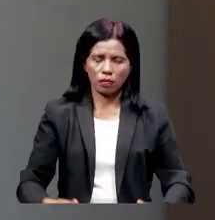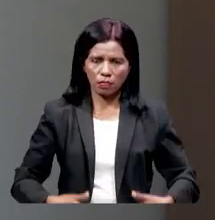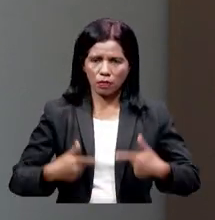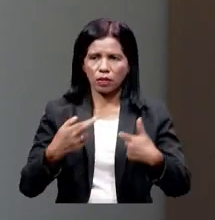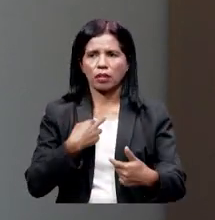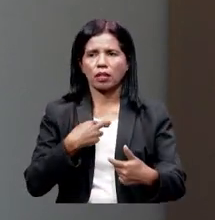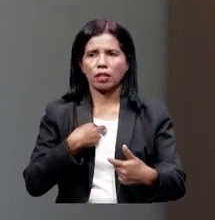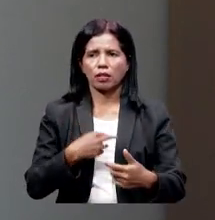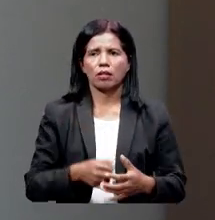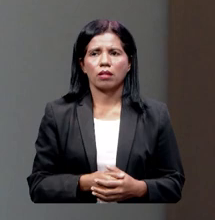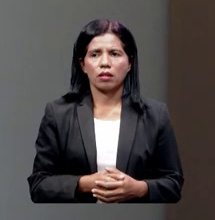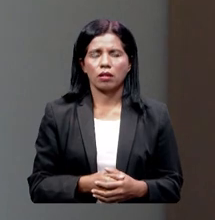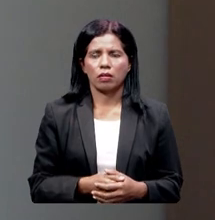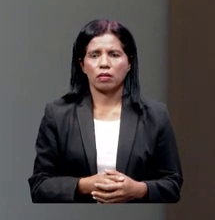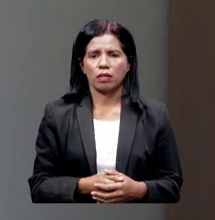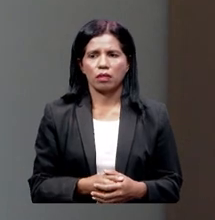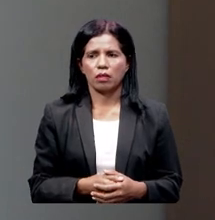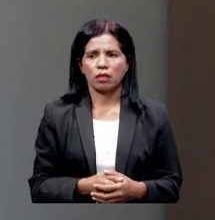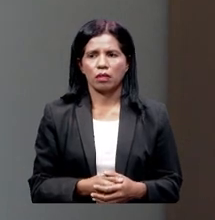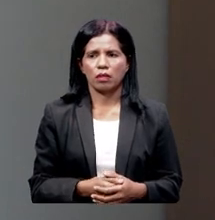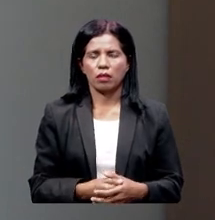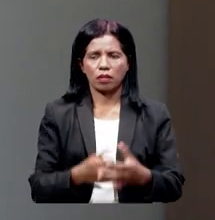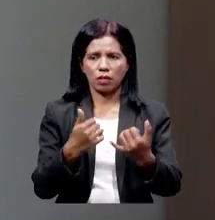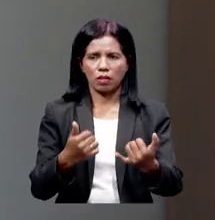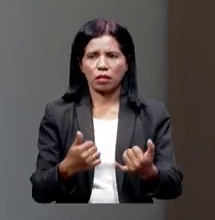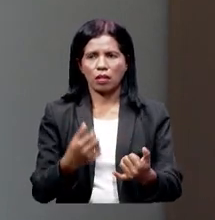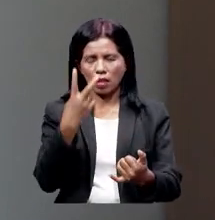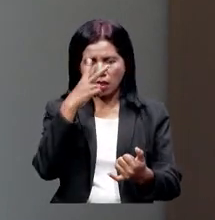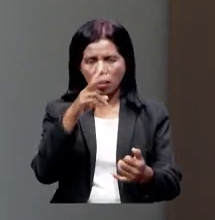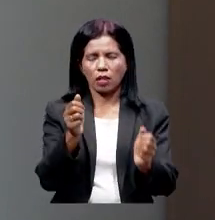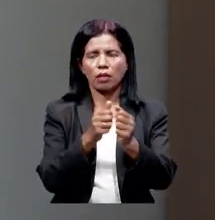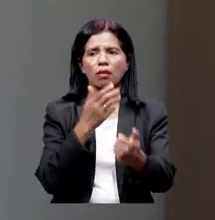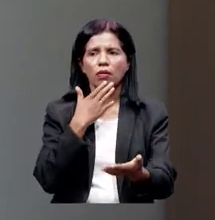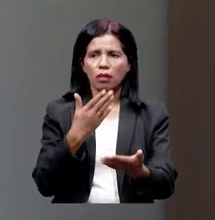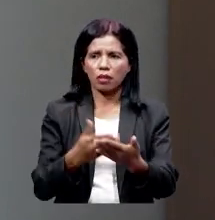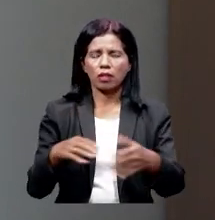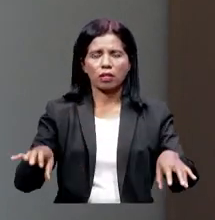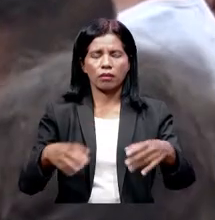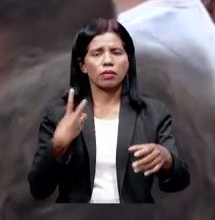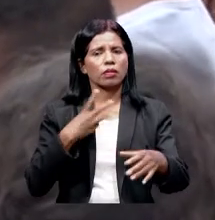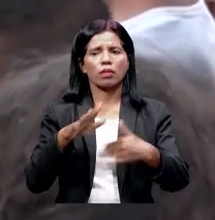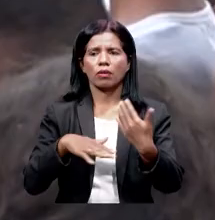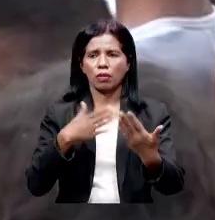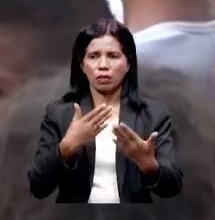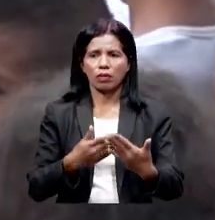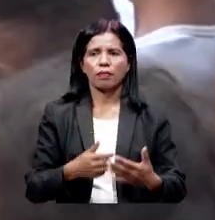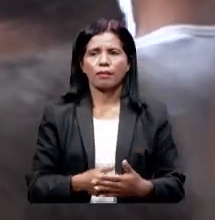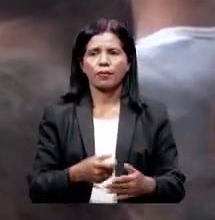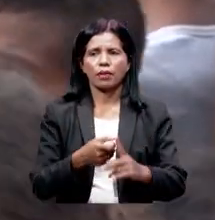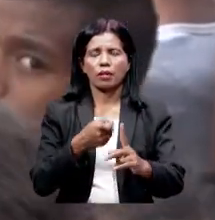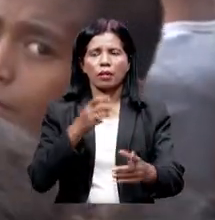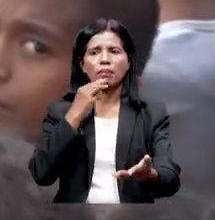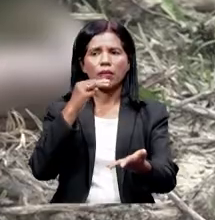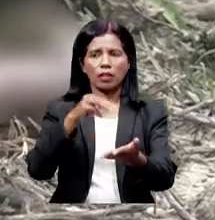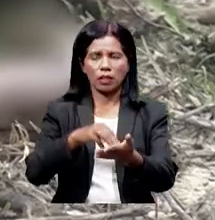manarang suicidio. Nebe idane hare didiak ne sirbisu ita hotu ninia. Lihusi mensuazin